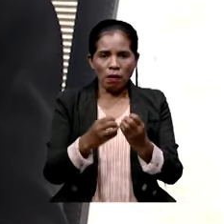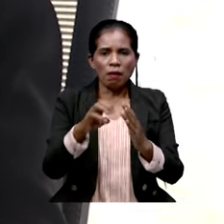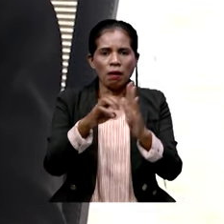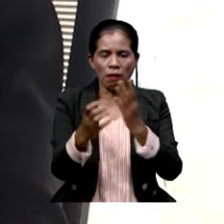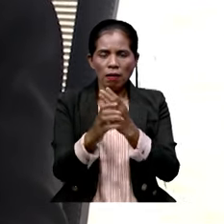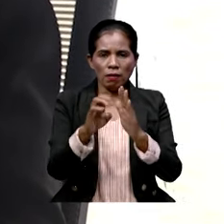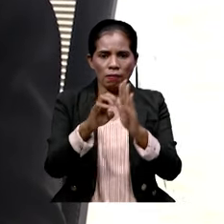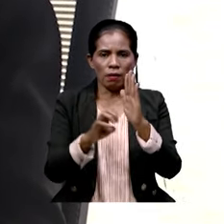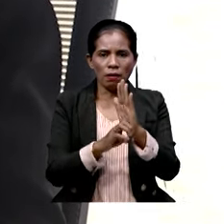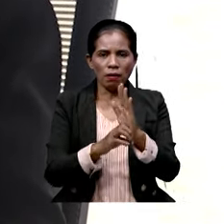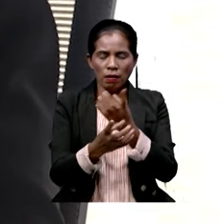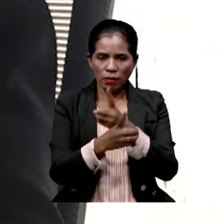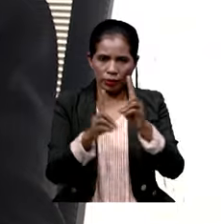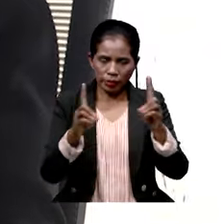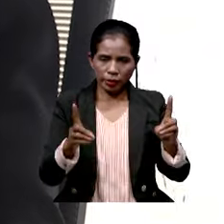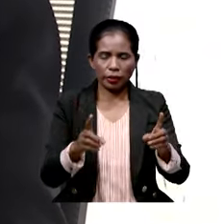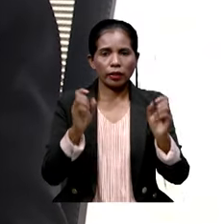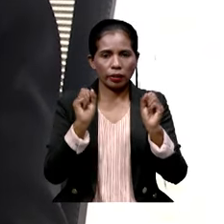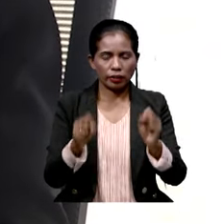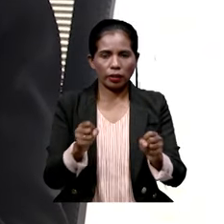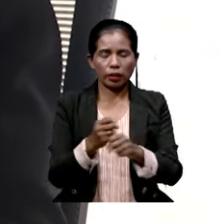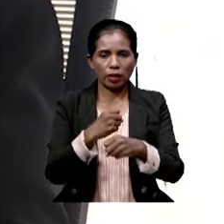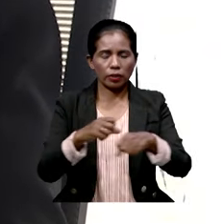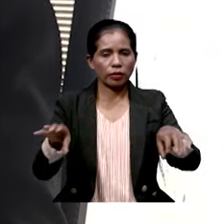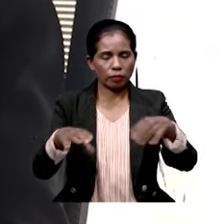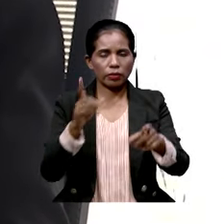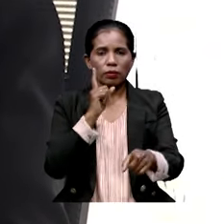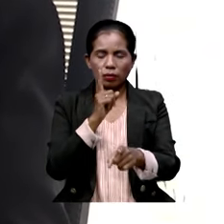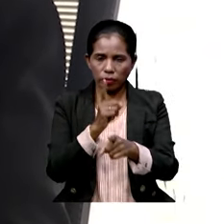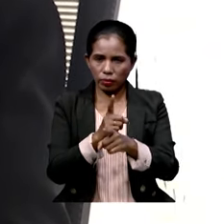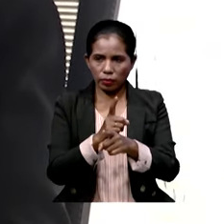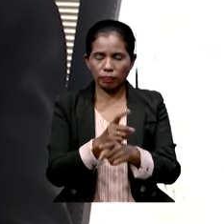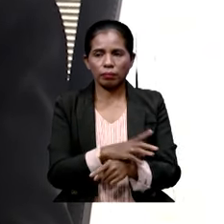Democrático e tem que funcionar e funciona a ata dia funciona.